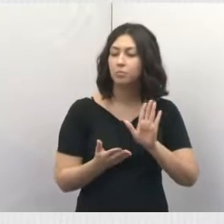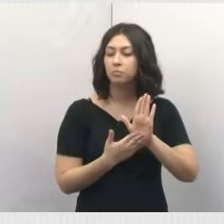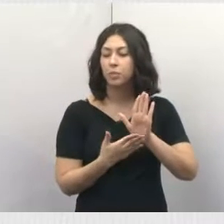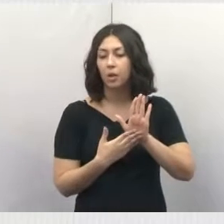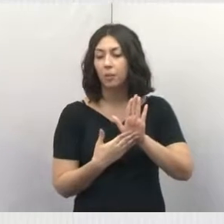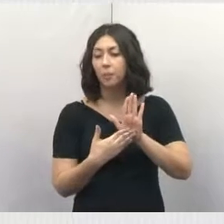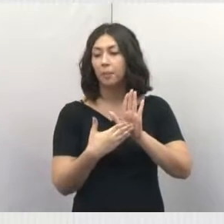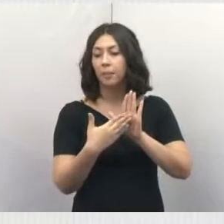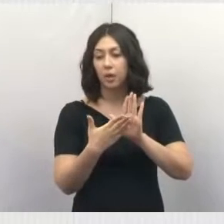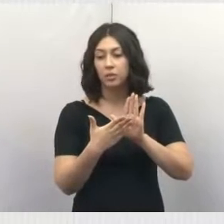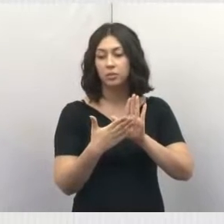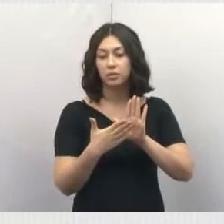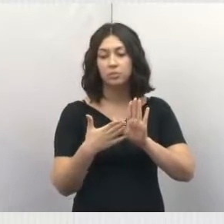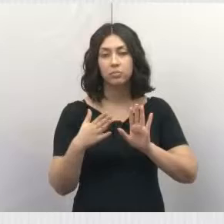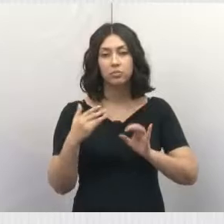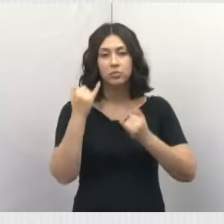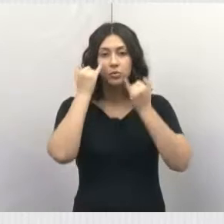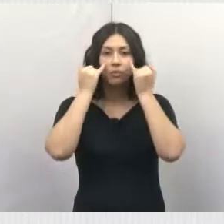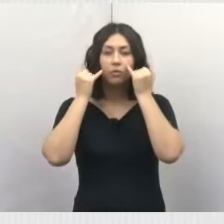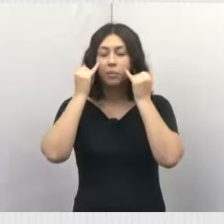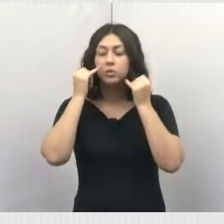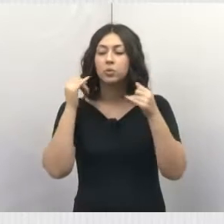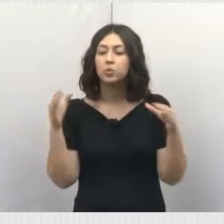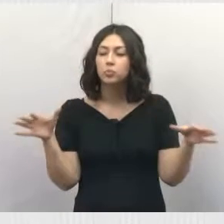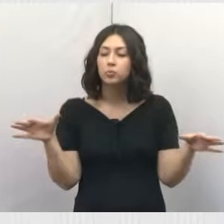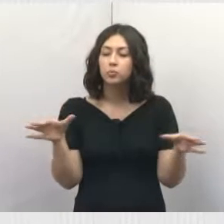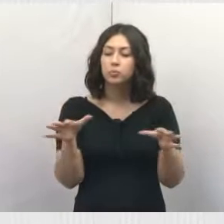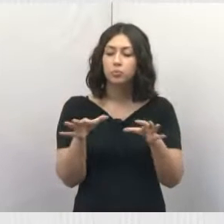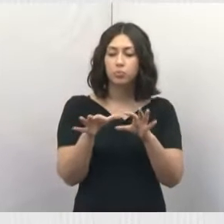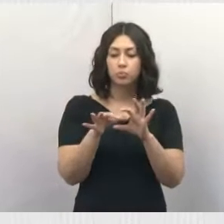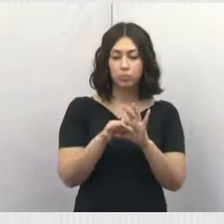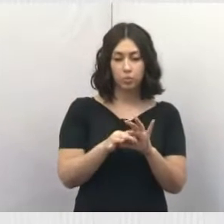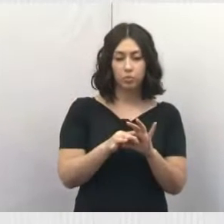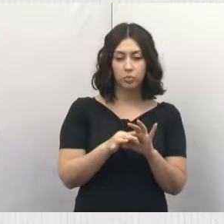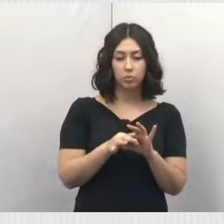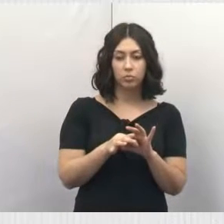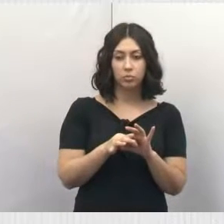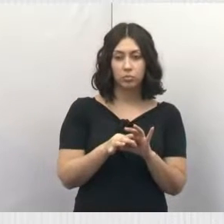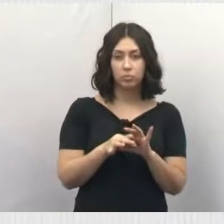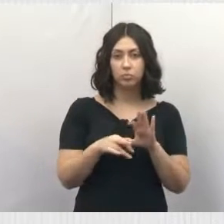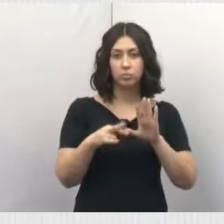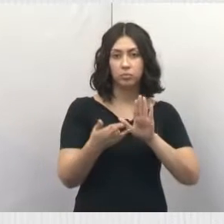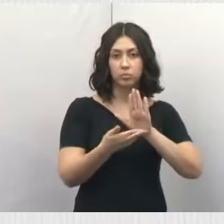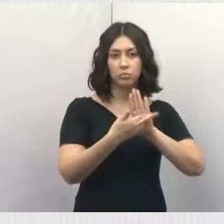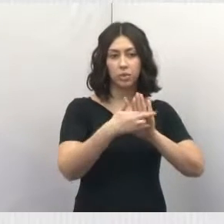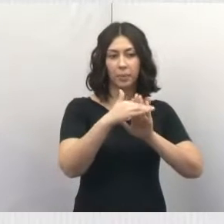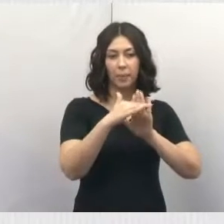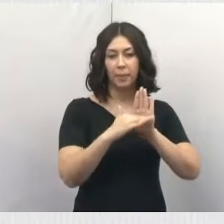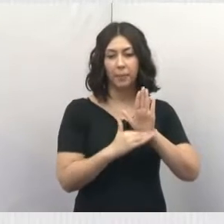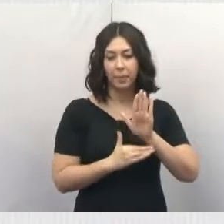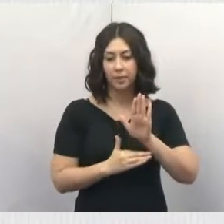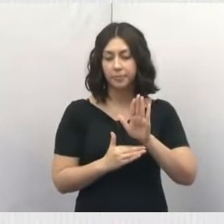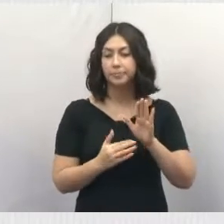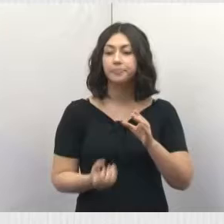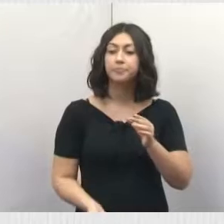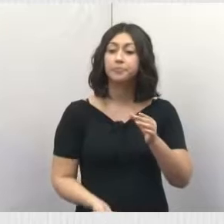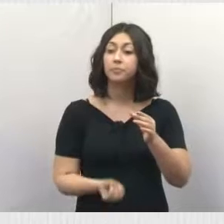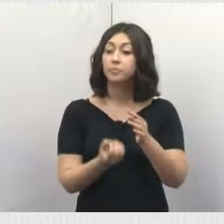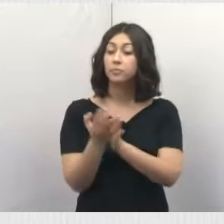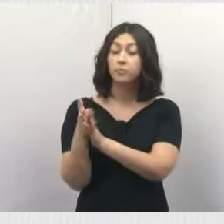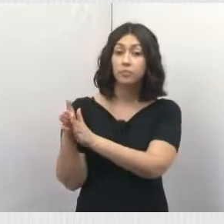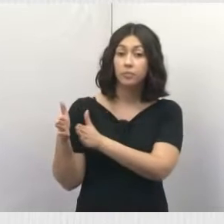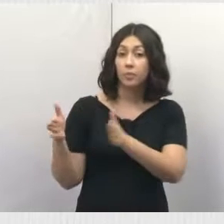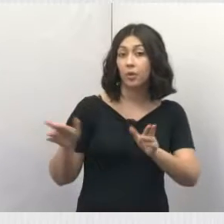proposituras, unificando essas informações que se encontram em diferentes lugares do regimento atual. Criação de